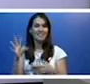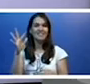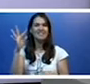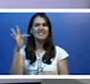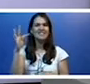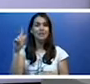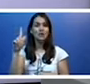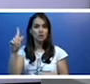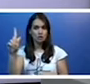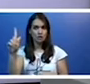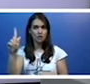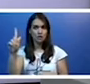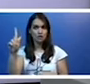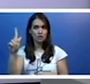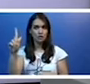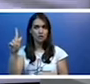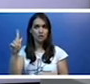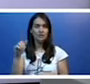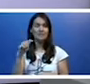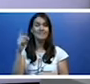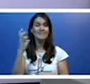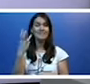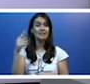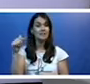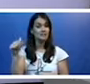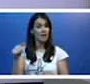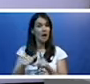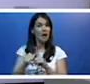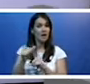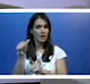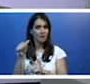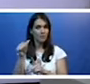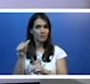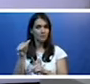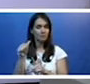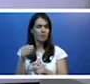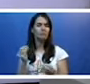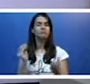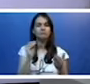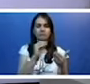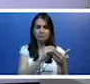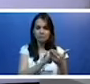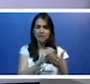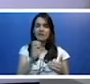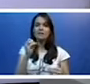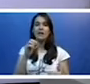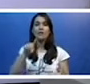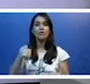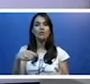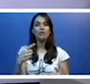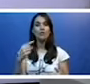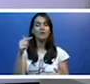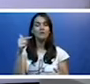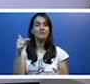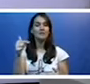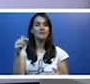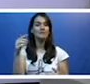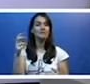zero 754 então no lugar que a gente 37 coloco 10 754